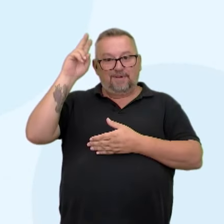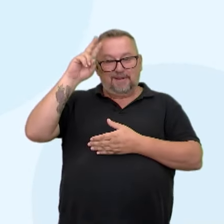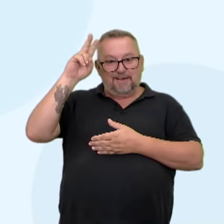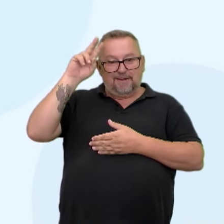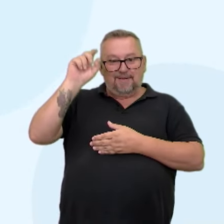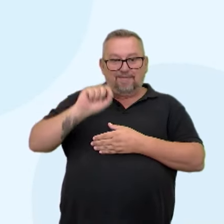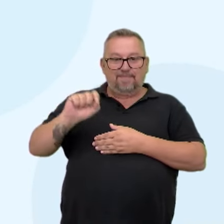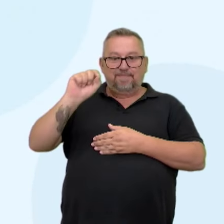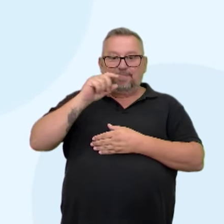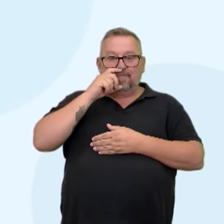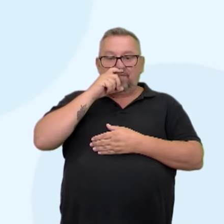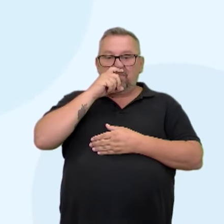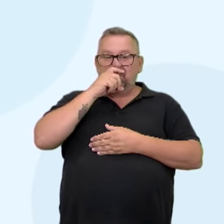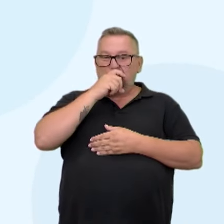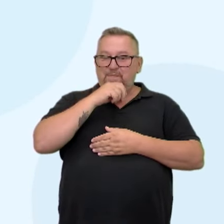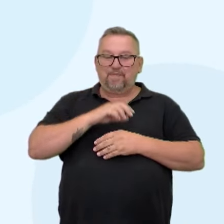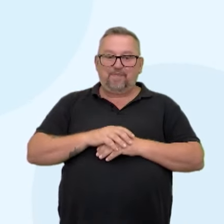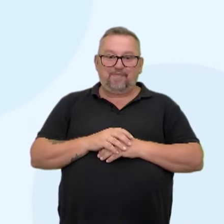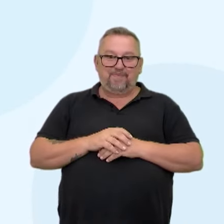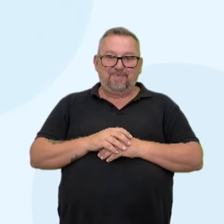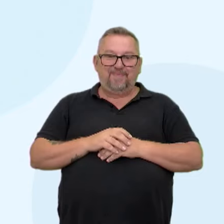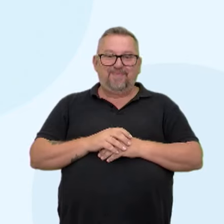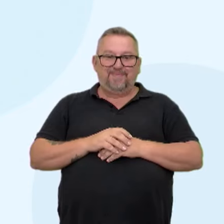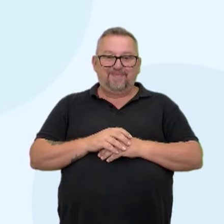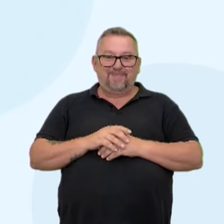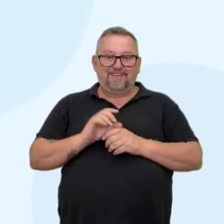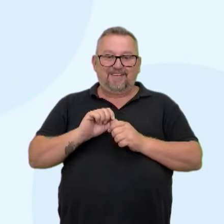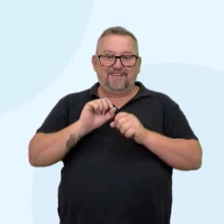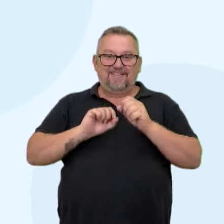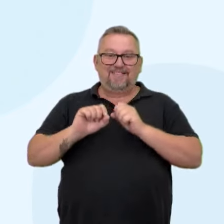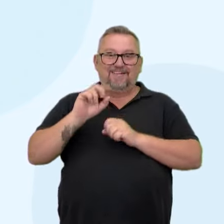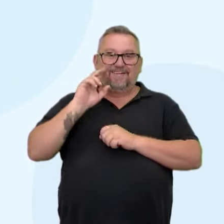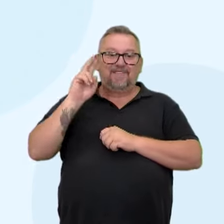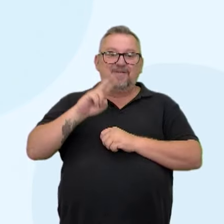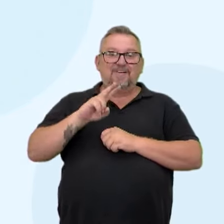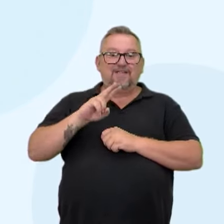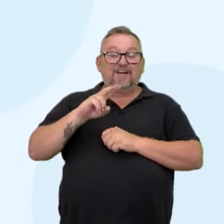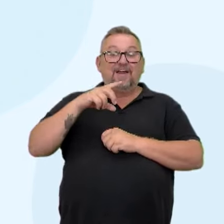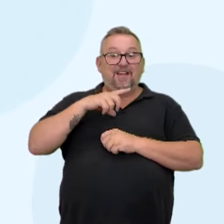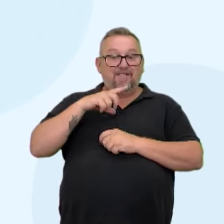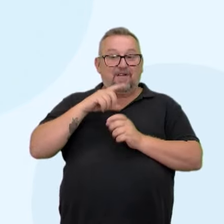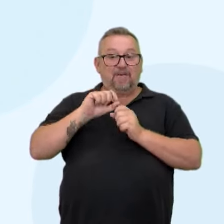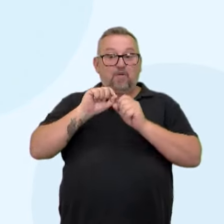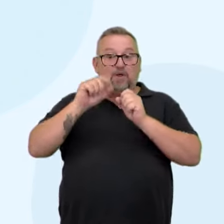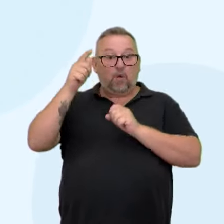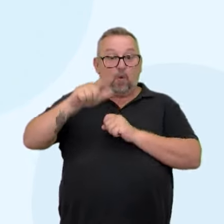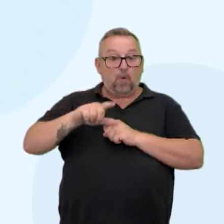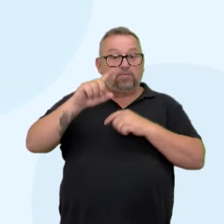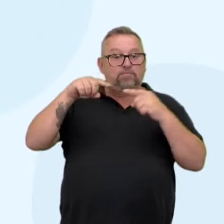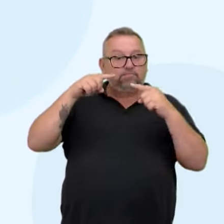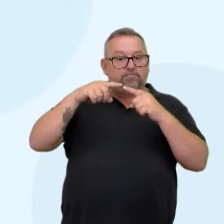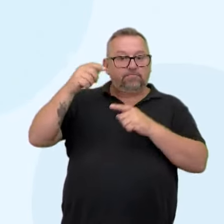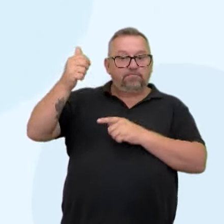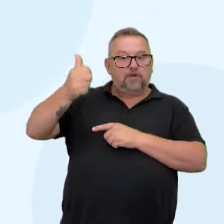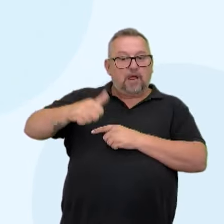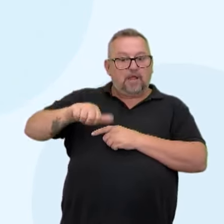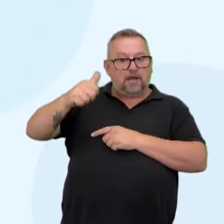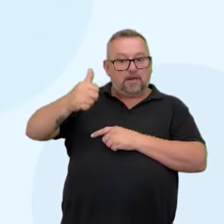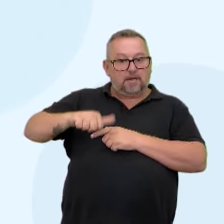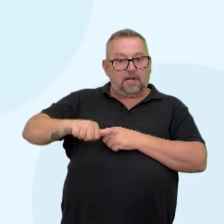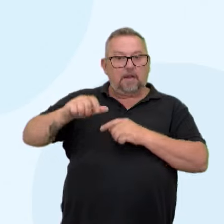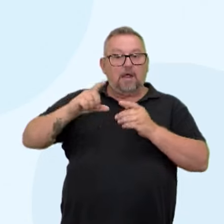que é o Observatório de Imprensa, Os observatórios exerce, entre outras, a função